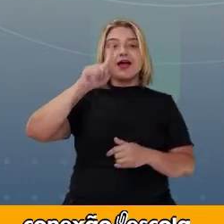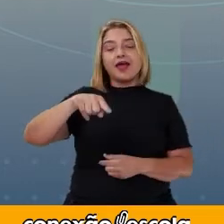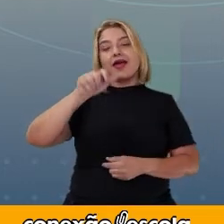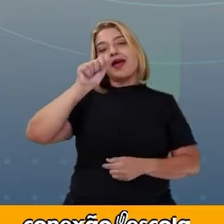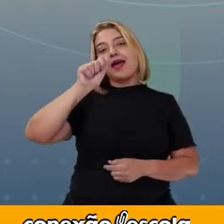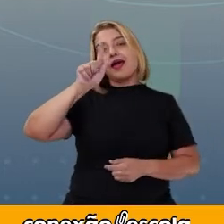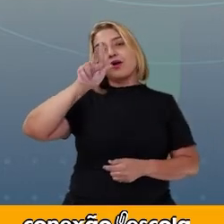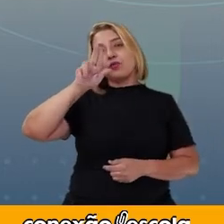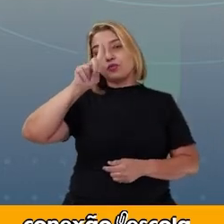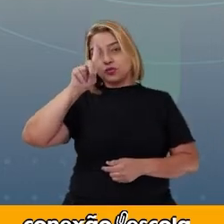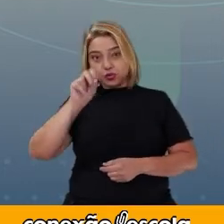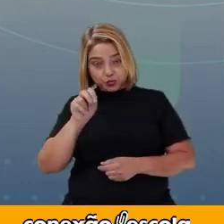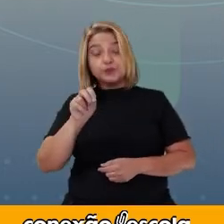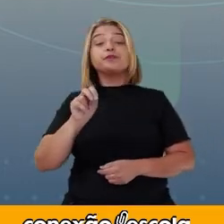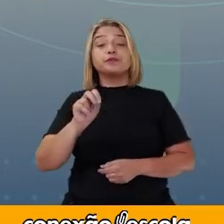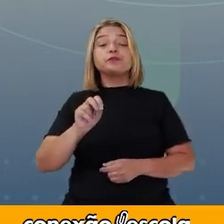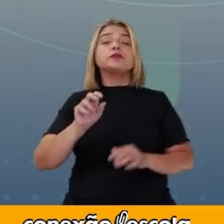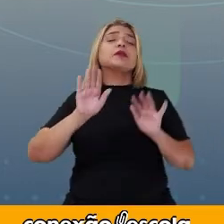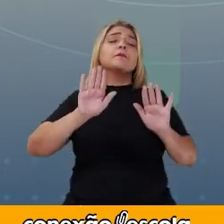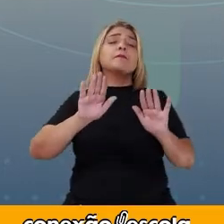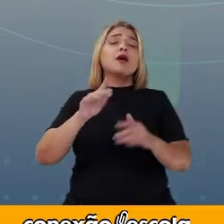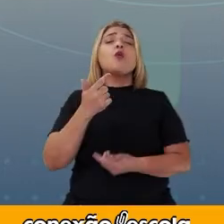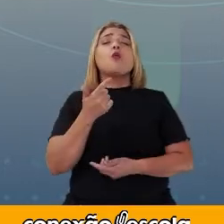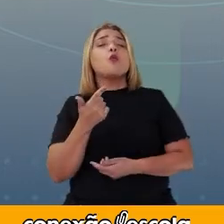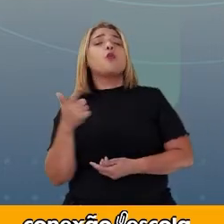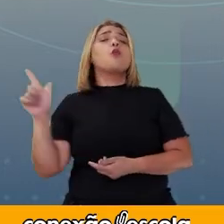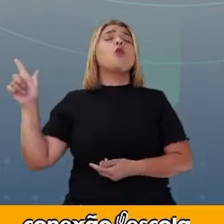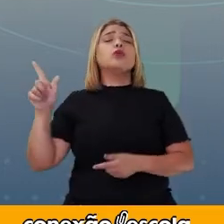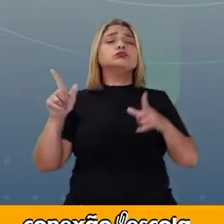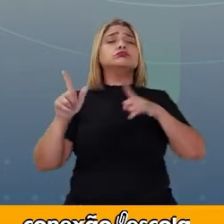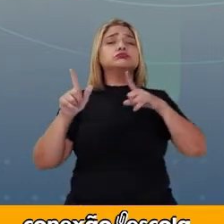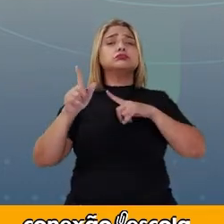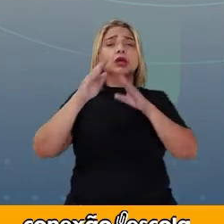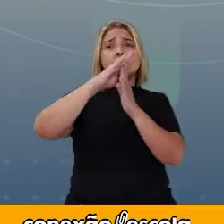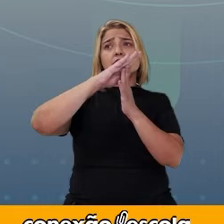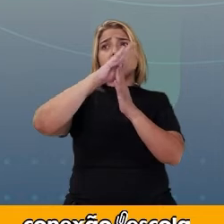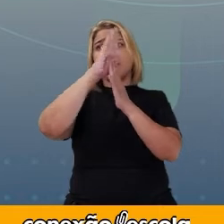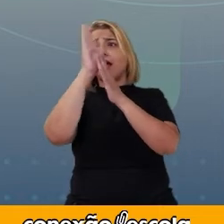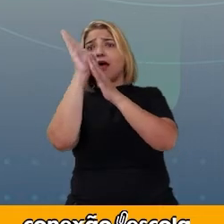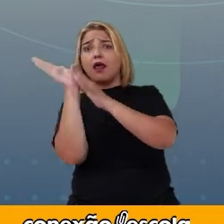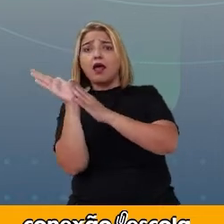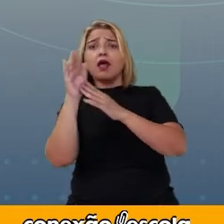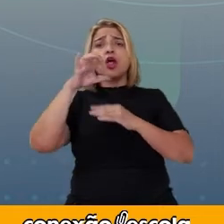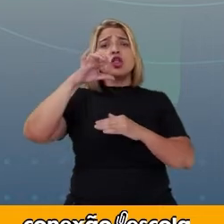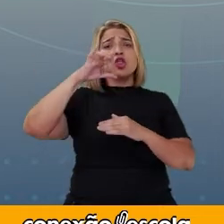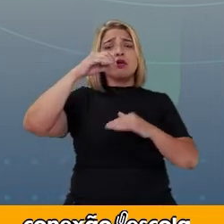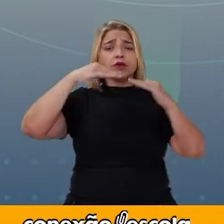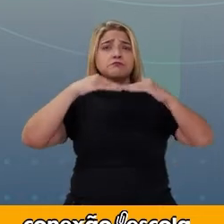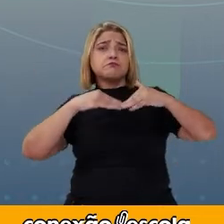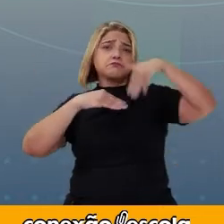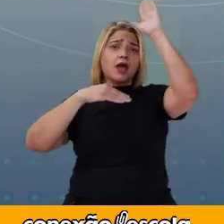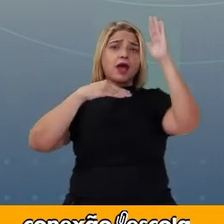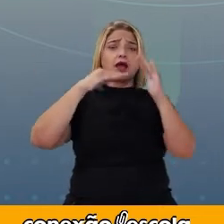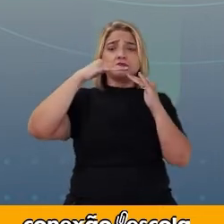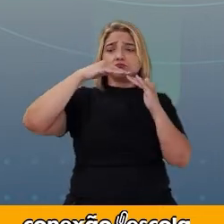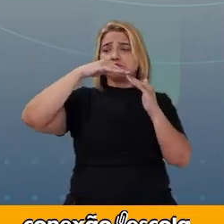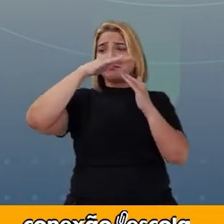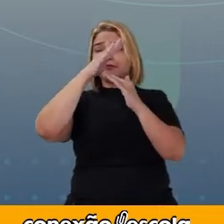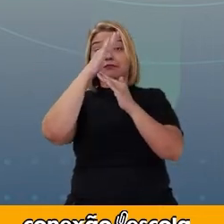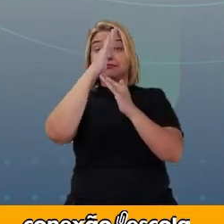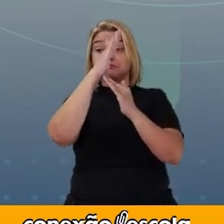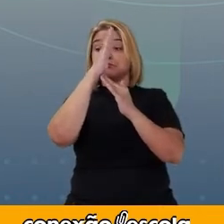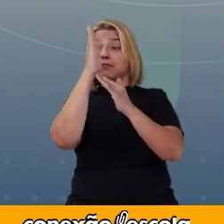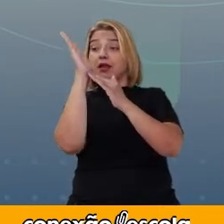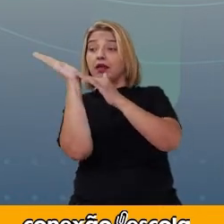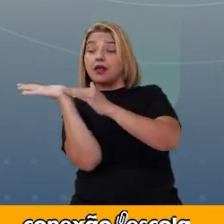de ângulos agudos. Mas e os ângulos maiores que 90 graus? Você já sabe o nome? Vou